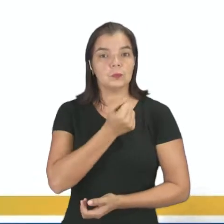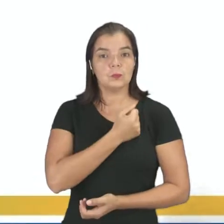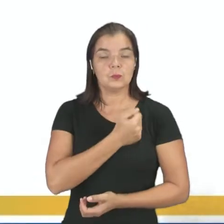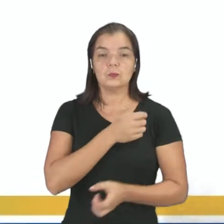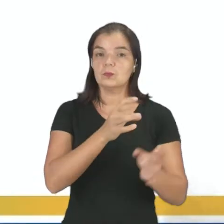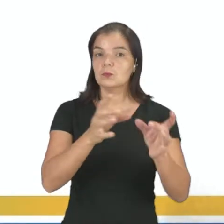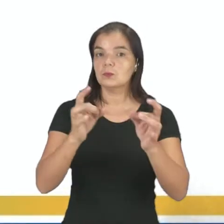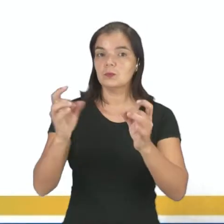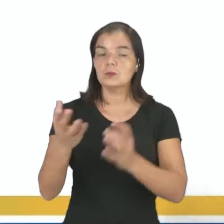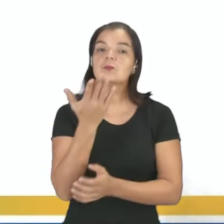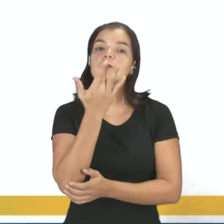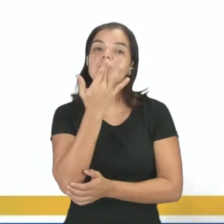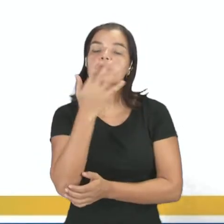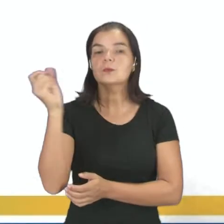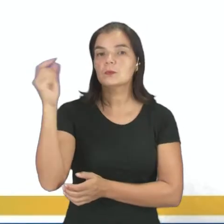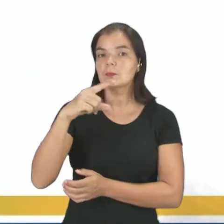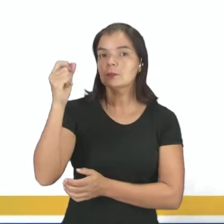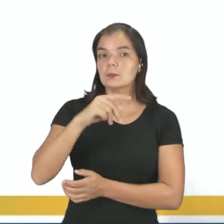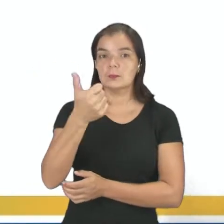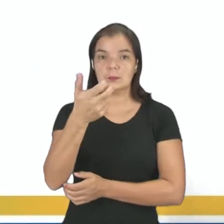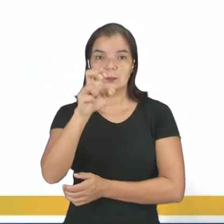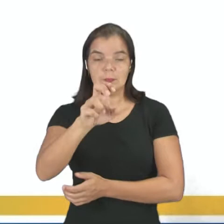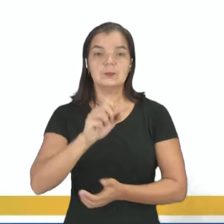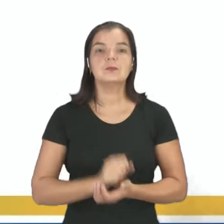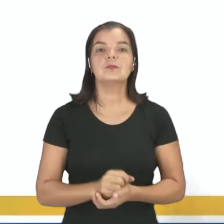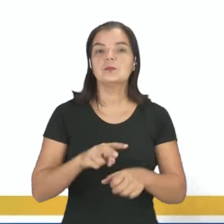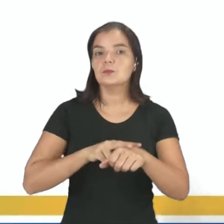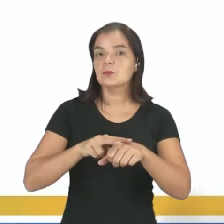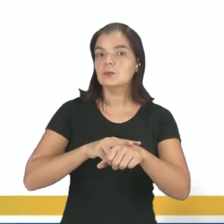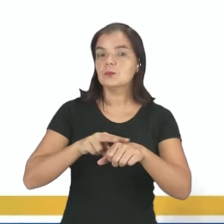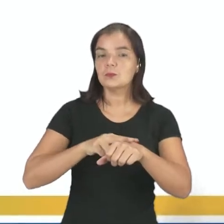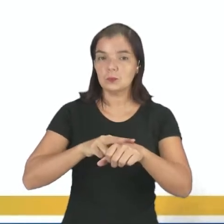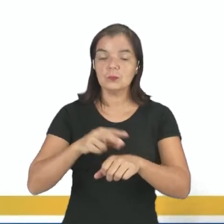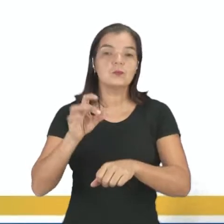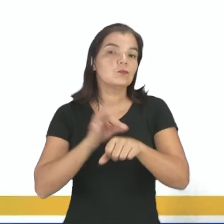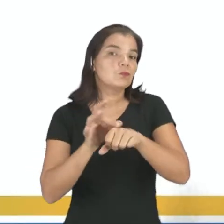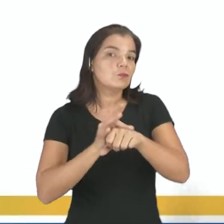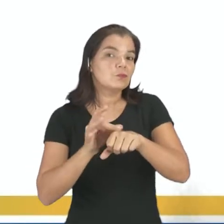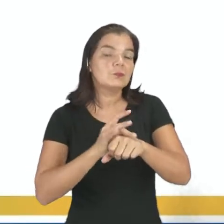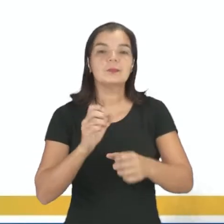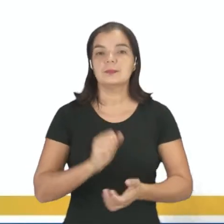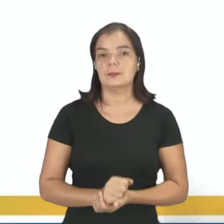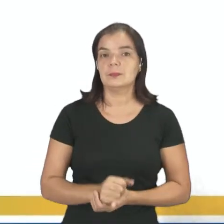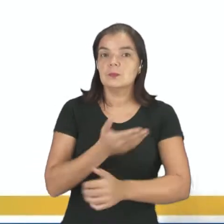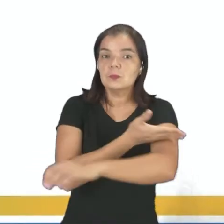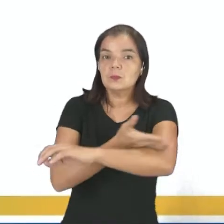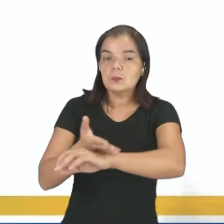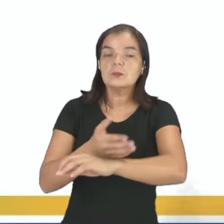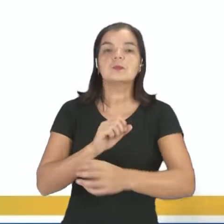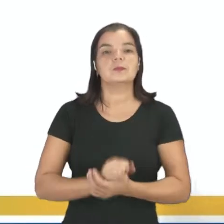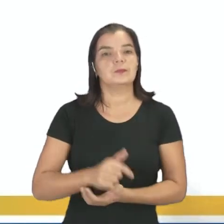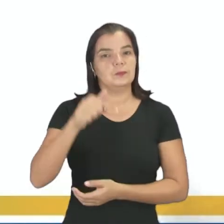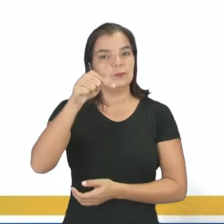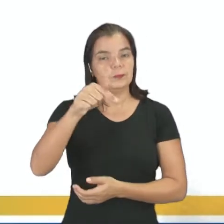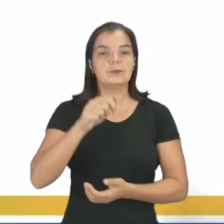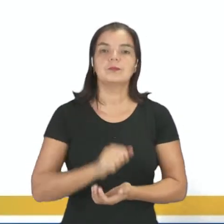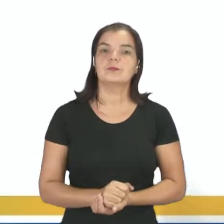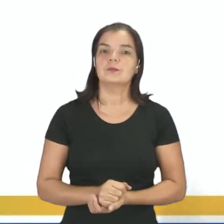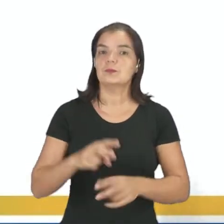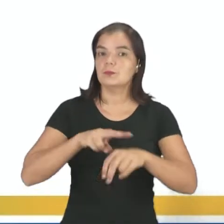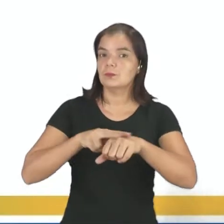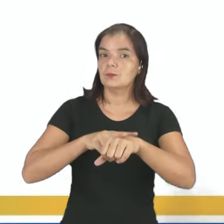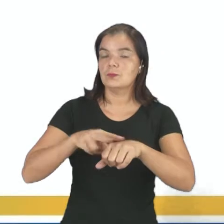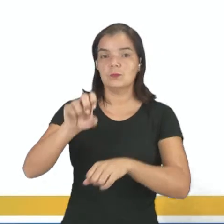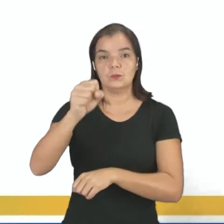camisetas vendidas na cor azul são 15, na cor preta são 3, branco 7,